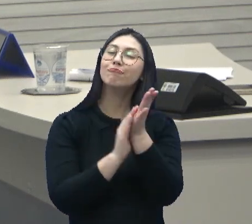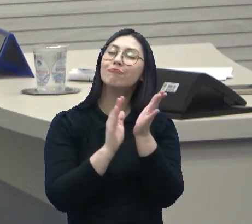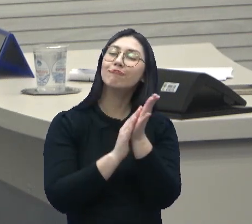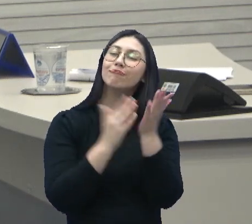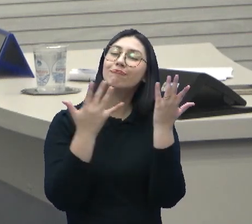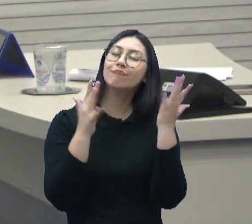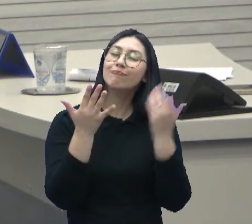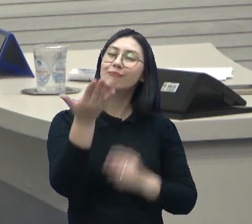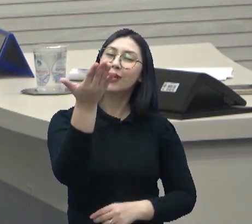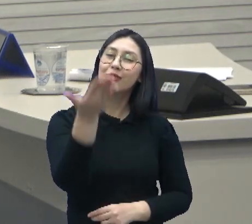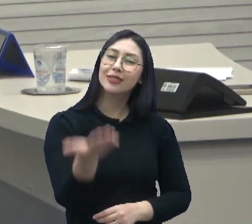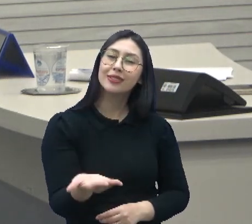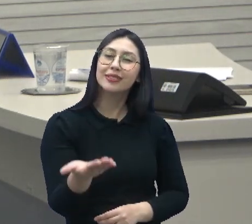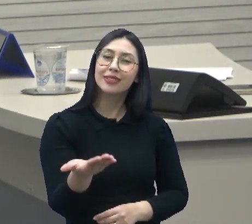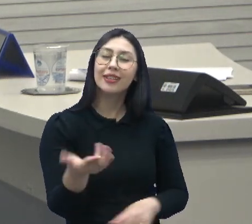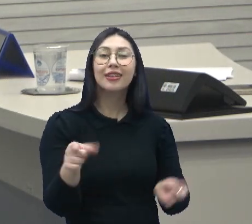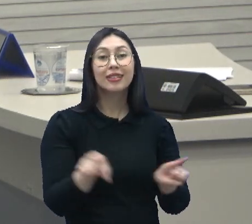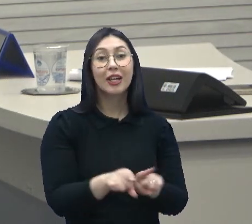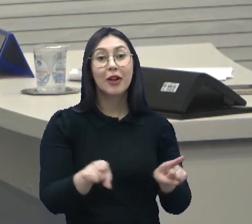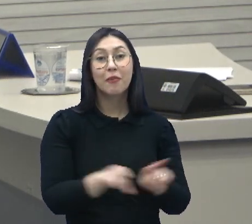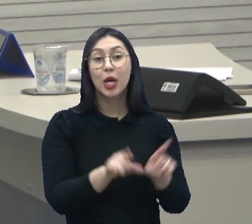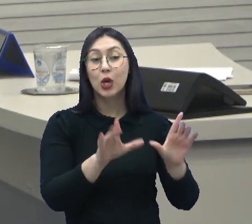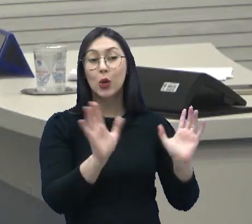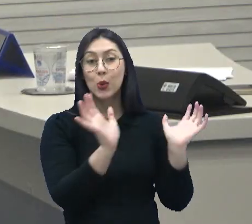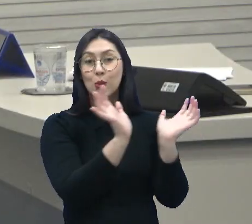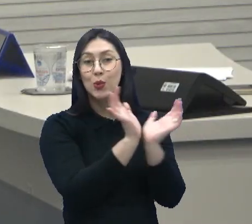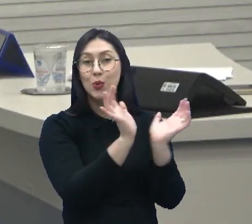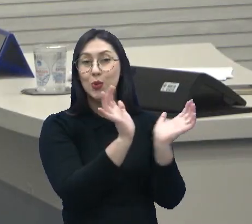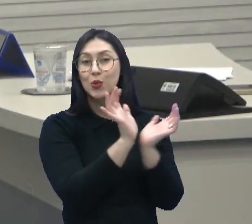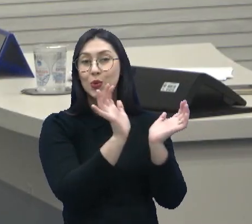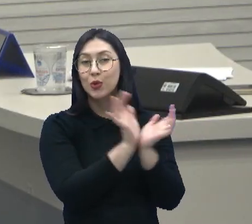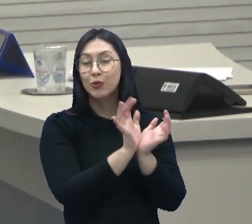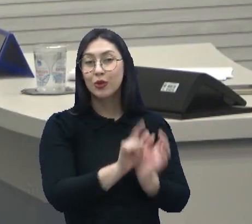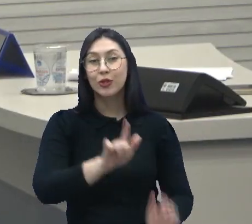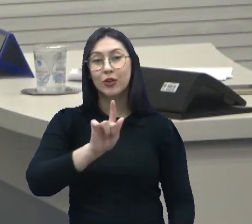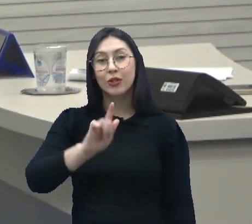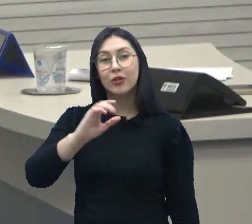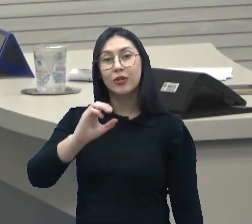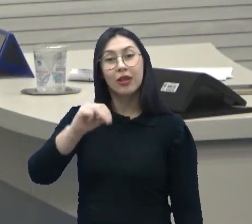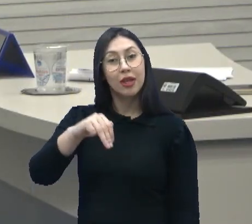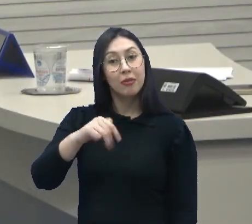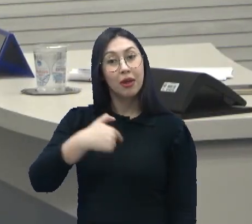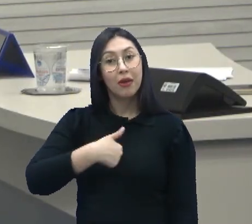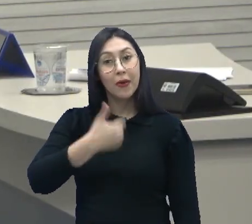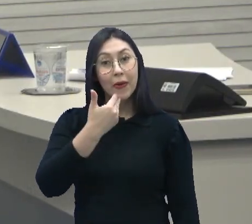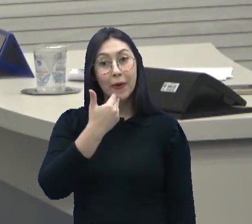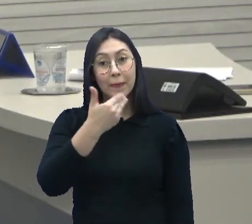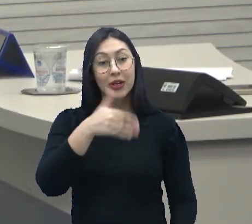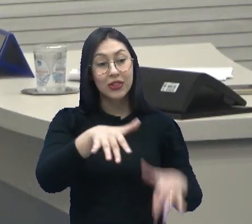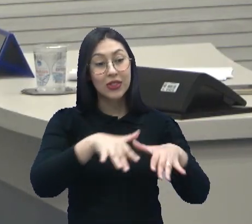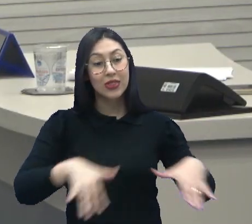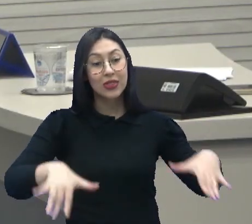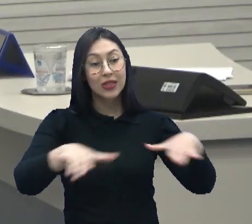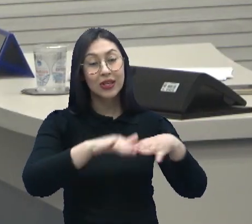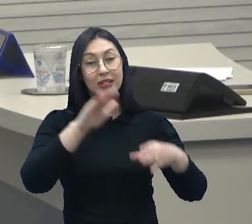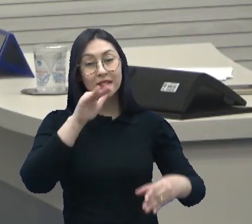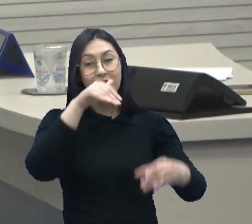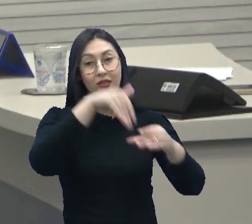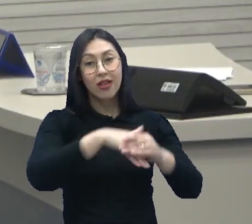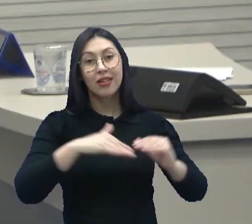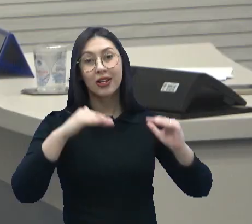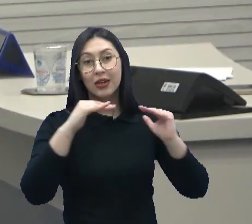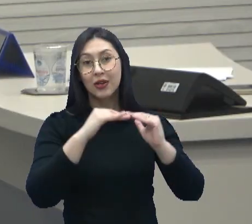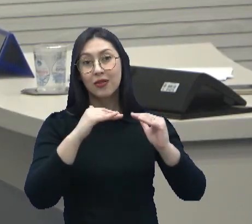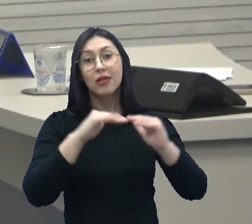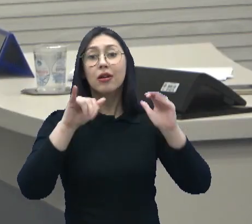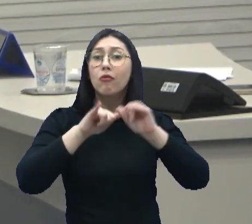você, parabéns aos GCMs que estão aqui hoje. Então, peço para todos os vereadores votarem favoravelmente. Repito